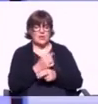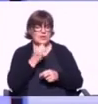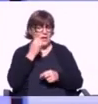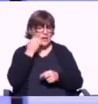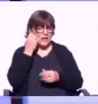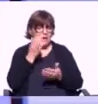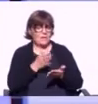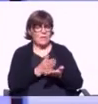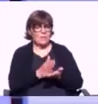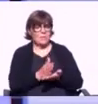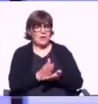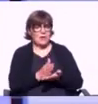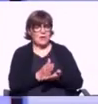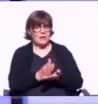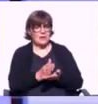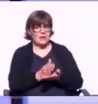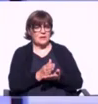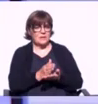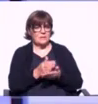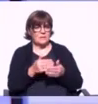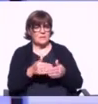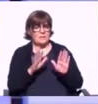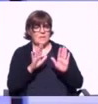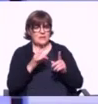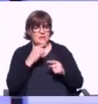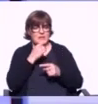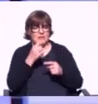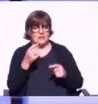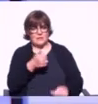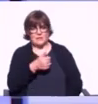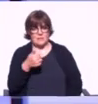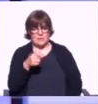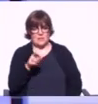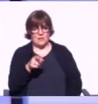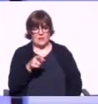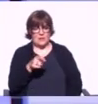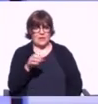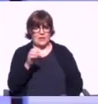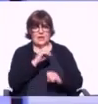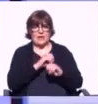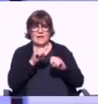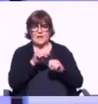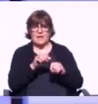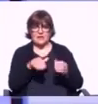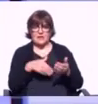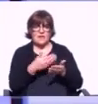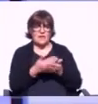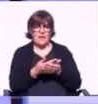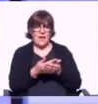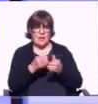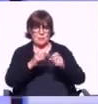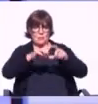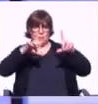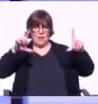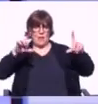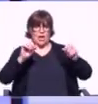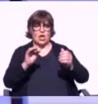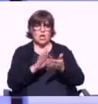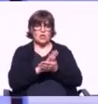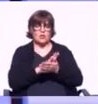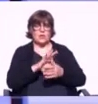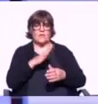foram passando, mas, é como dizia o Bernardino, nada disto serve para abrir telejornais. Se fosse um